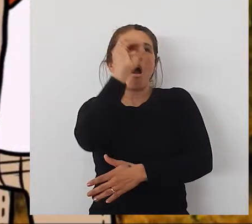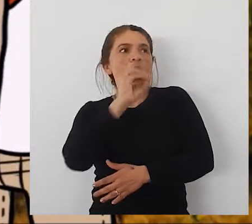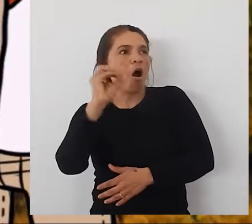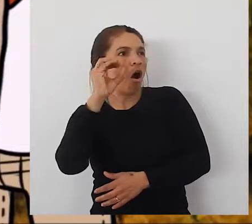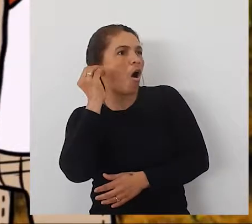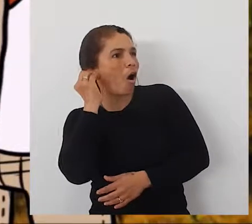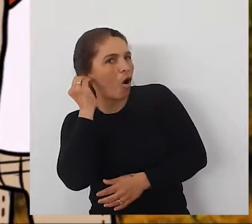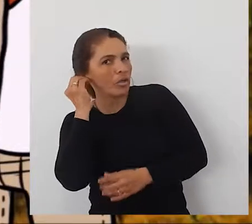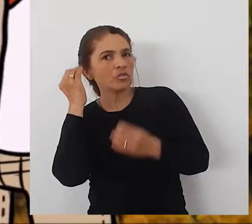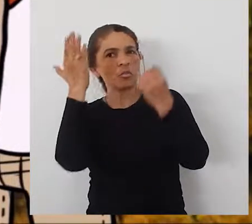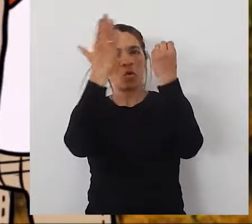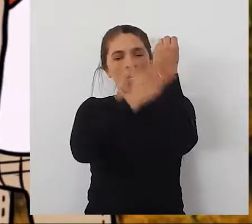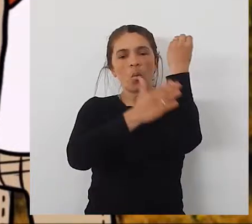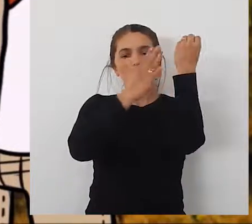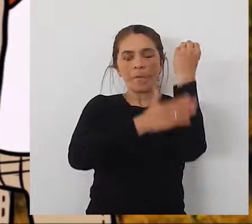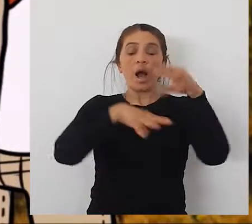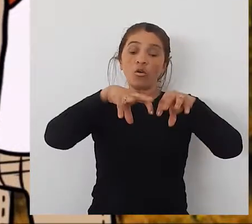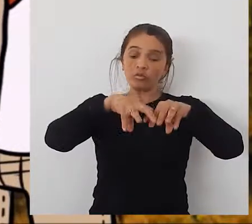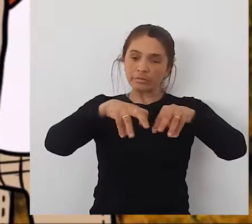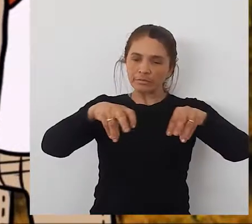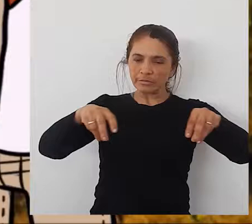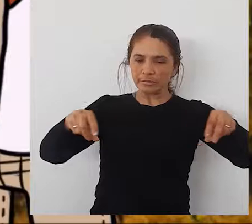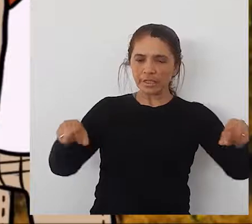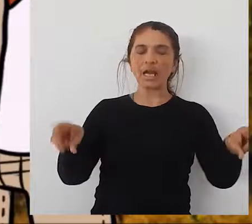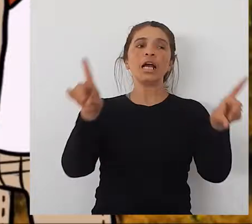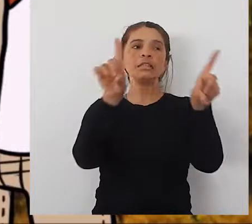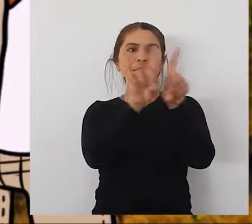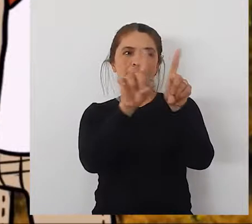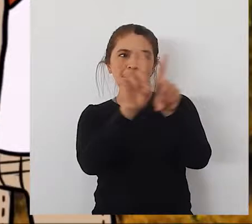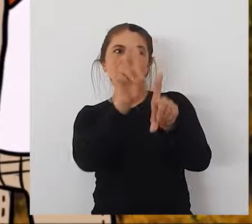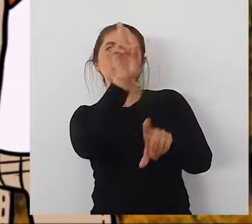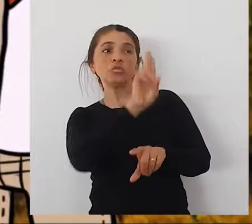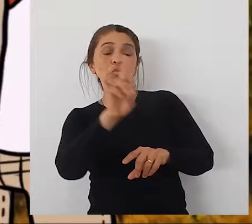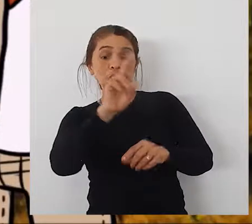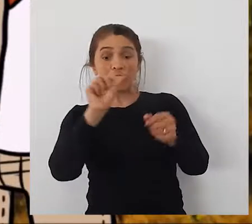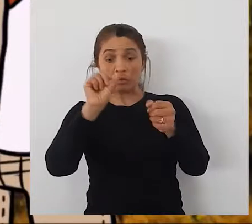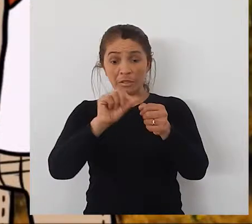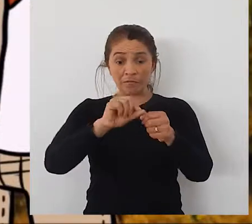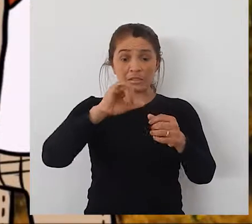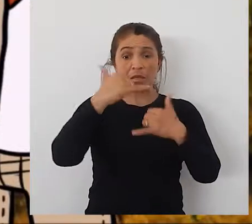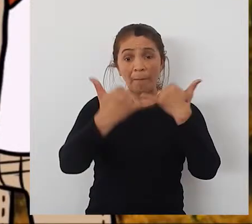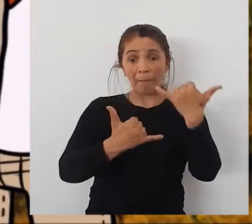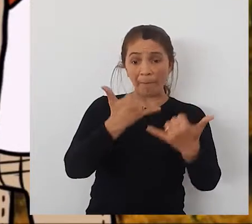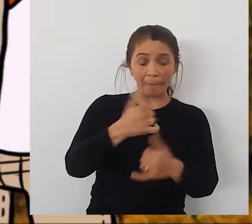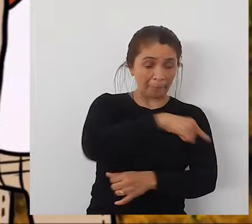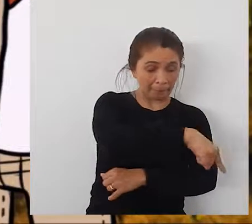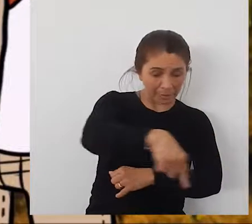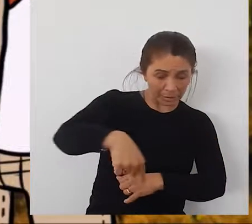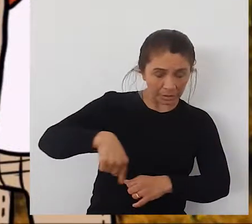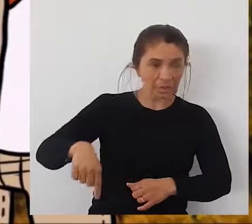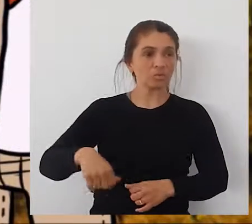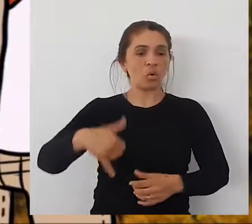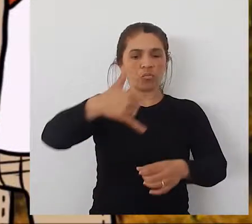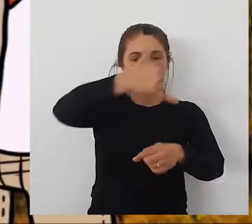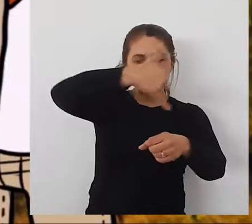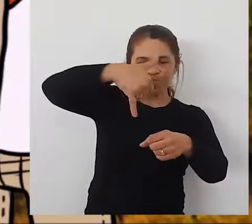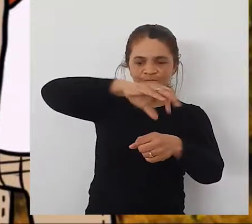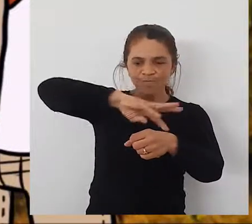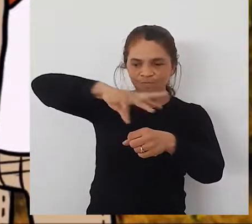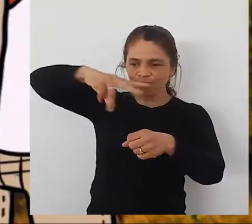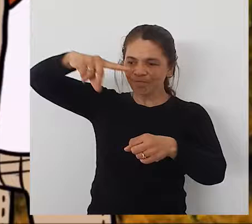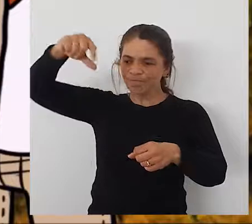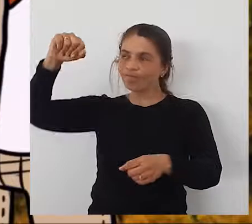qualidade. O pau-terra pode ser utilizado para confeccionar, por exemplo, brinquedos. O látex